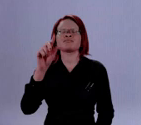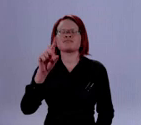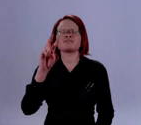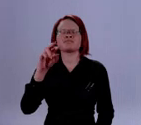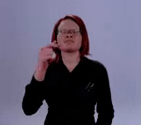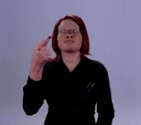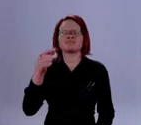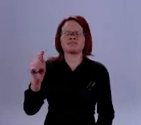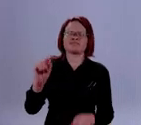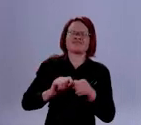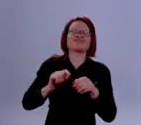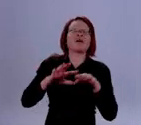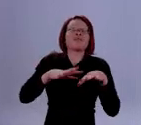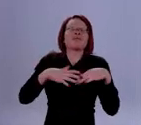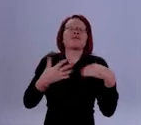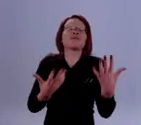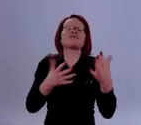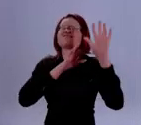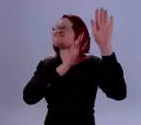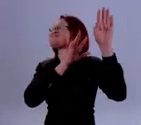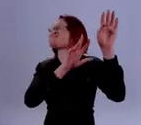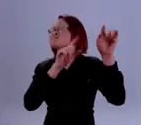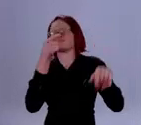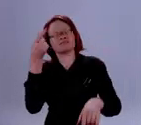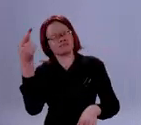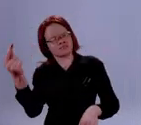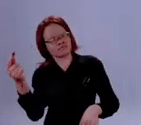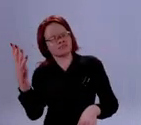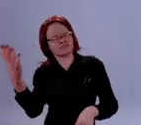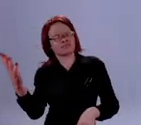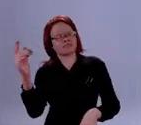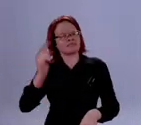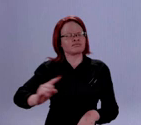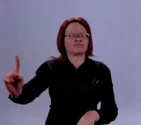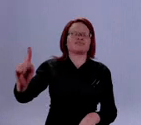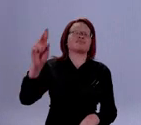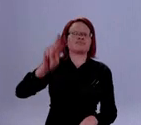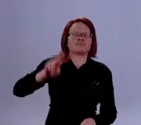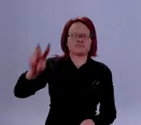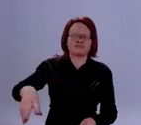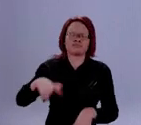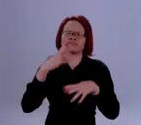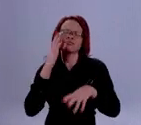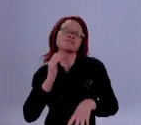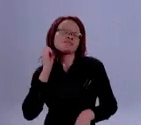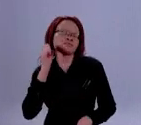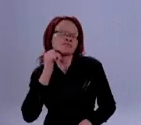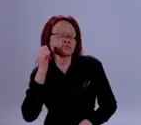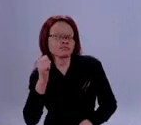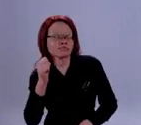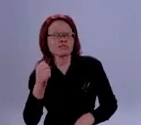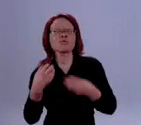foi fazer ao campo e ela foi visitar os avós Que pergunta 3